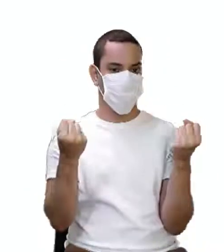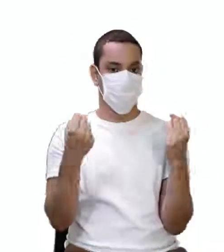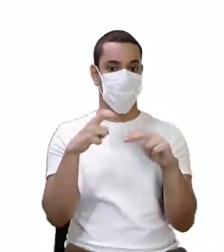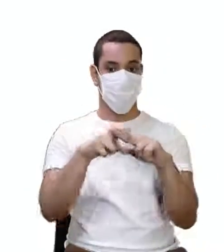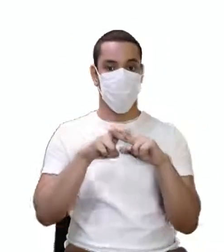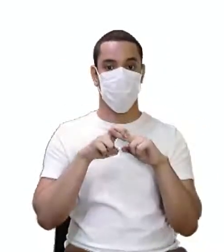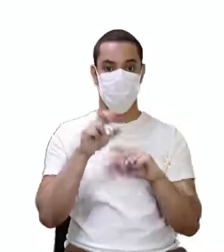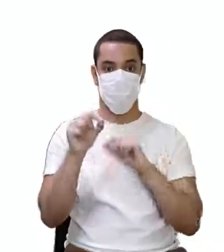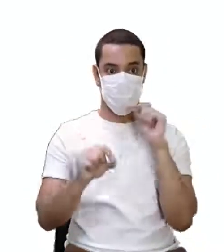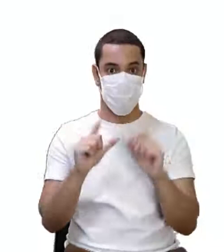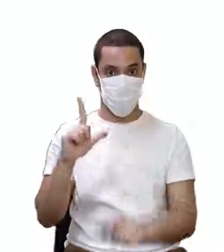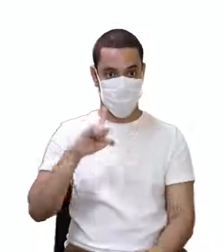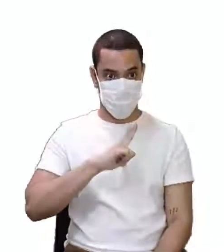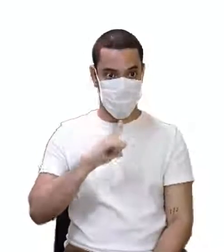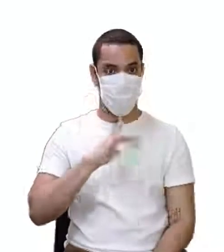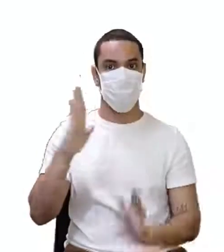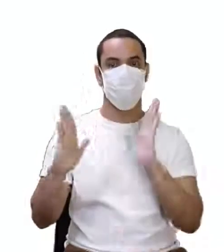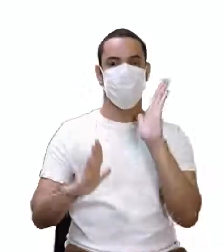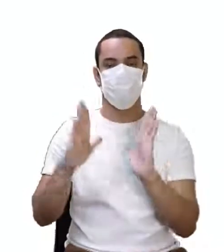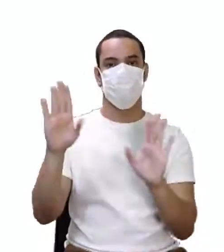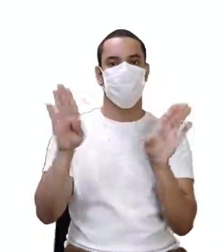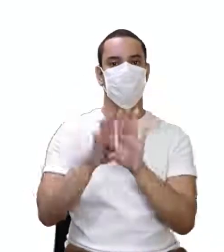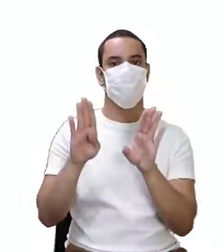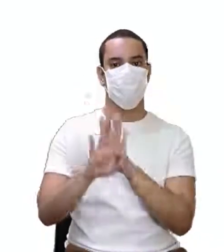vai ter aquela situação lá